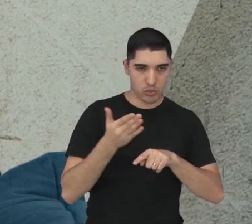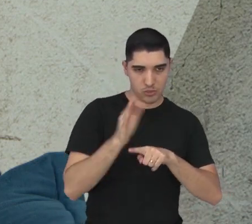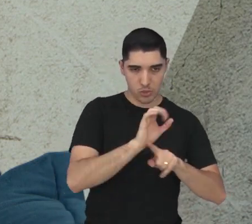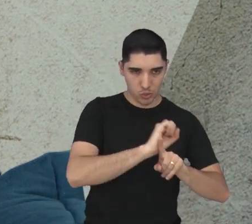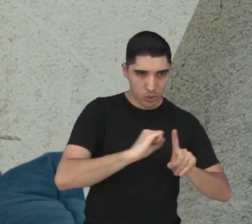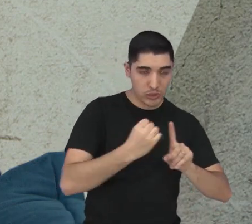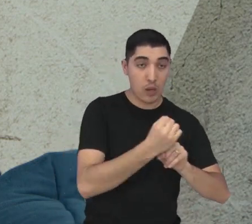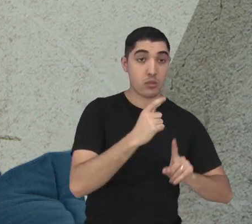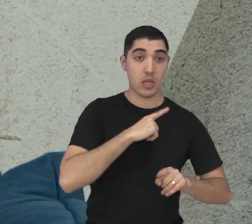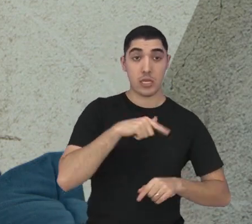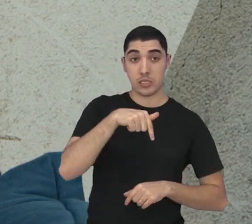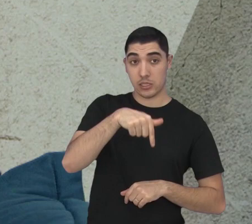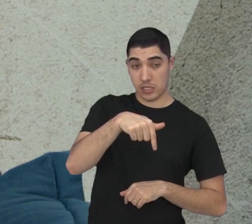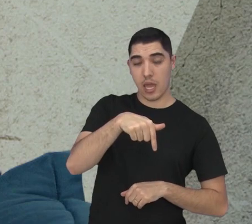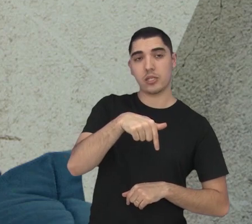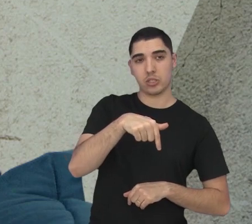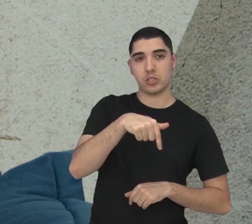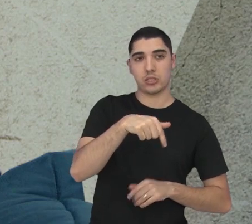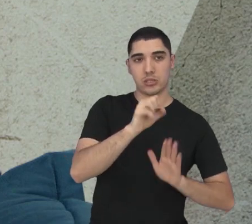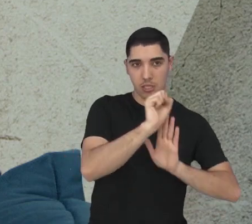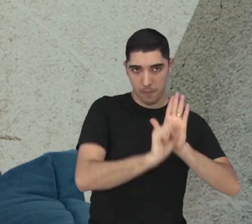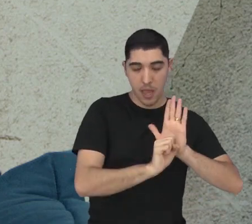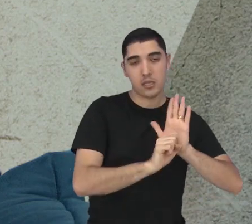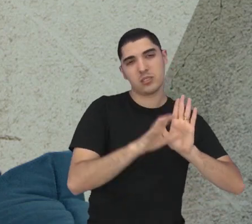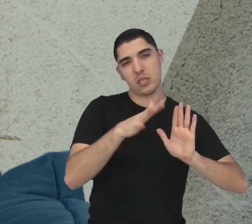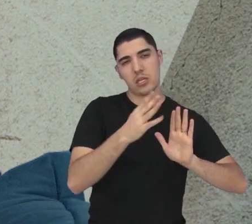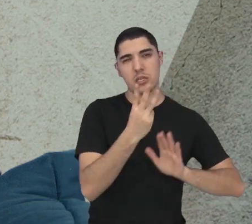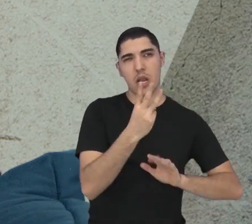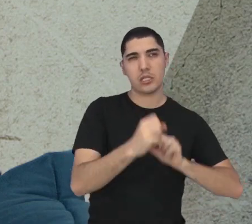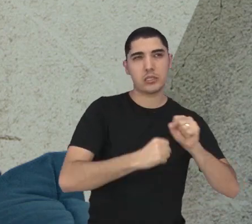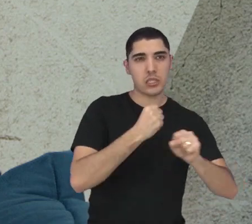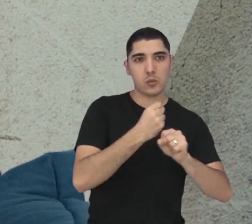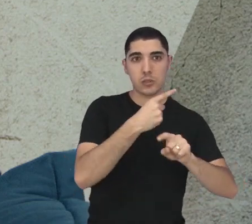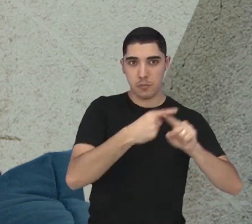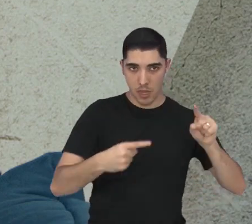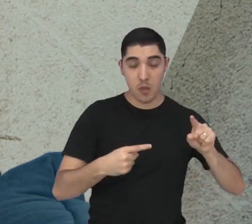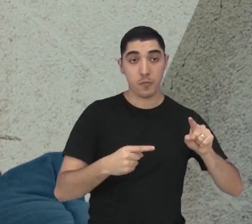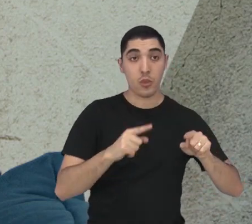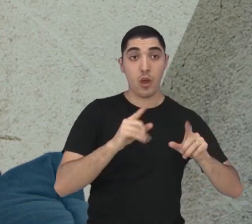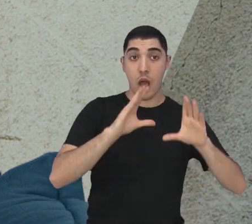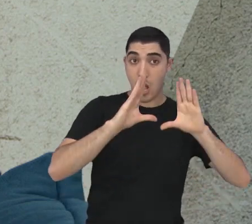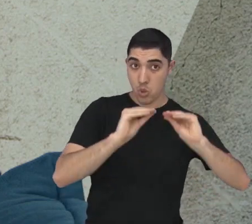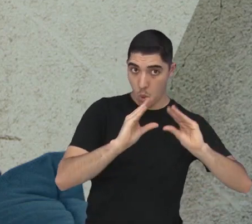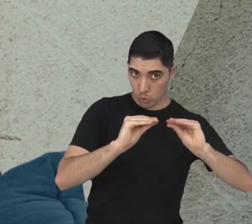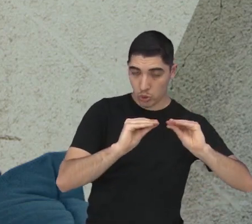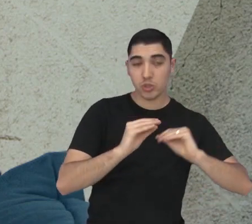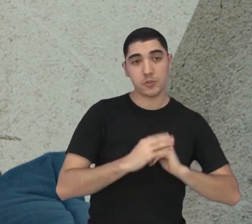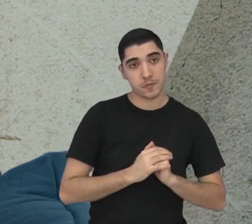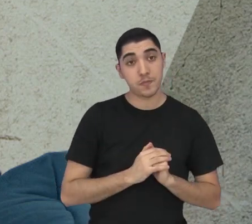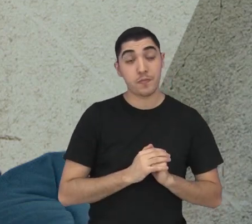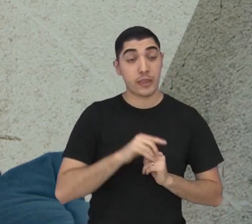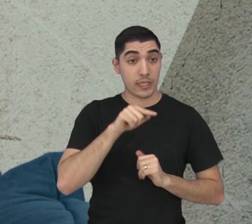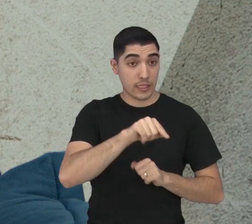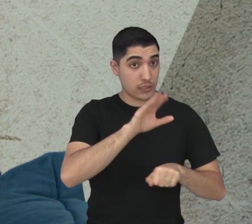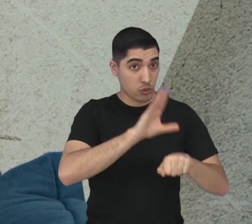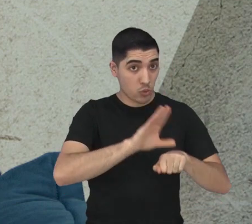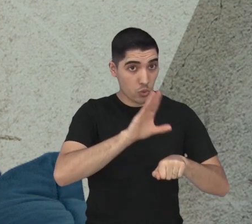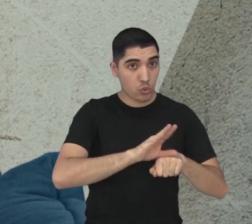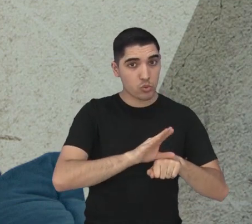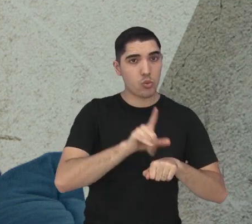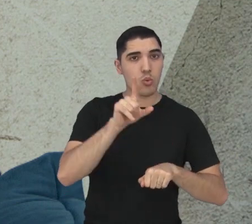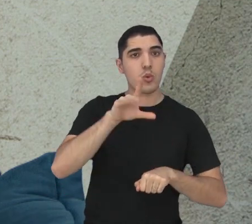social acontece em 7 semestres, são 3 anos e meio, no período noturno, e